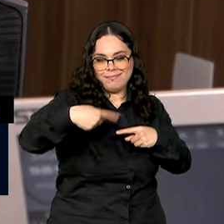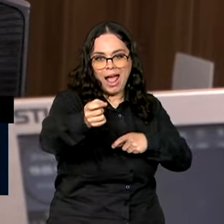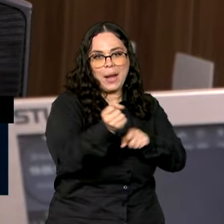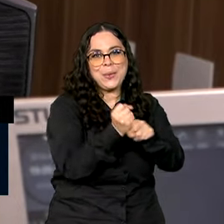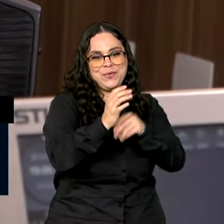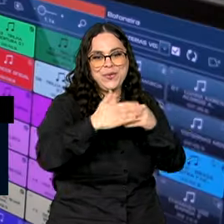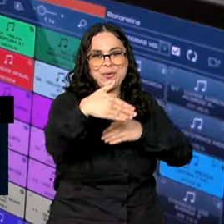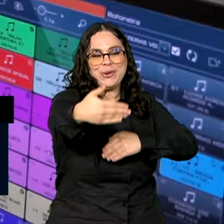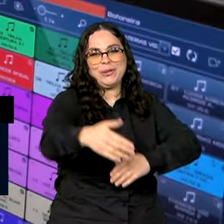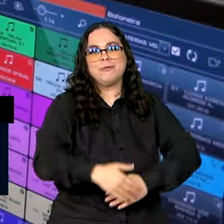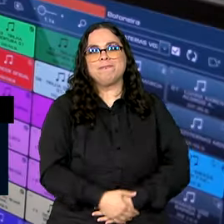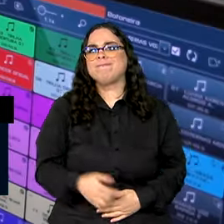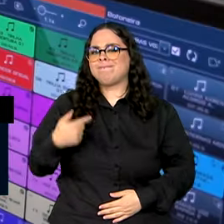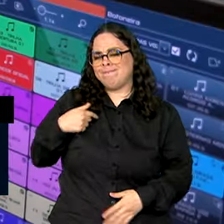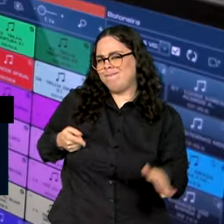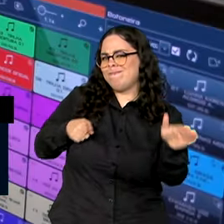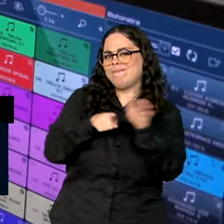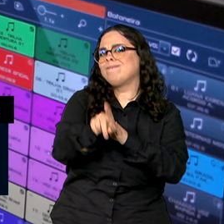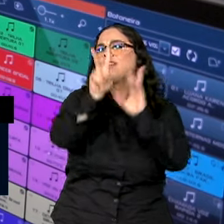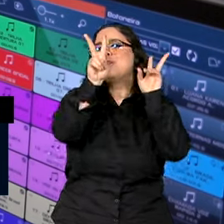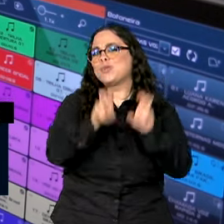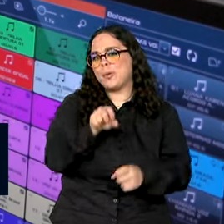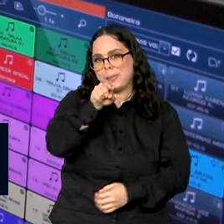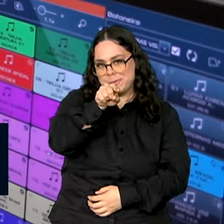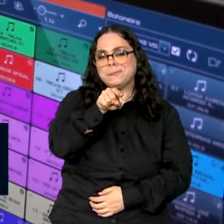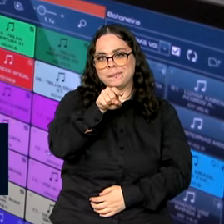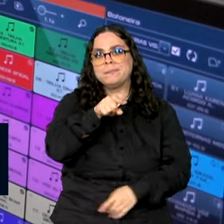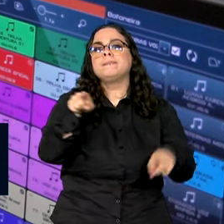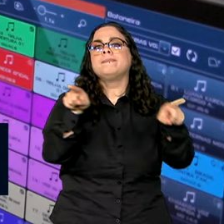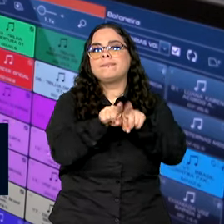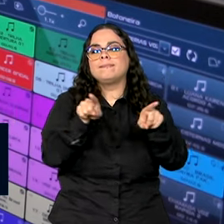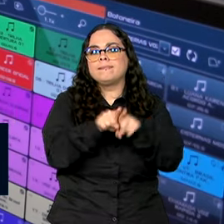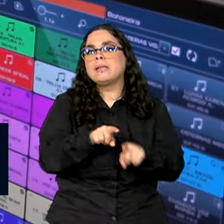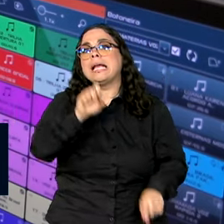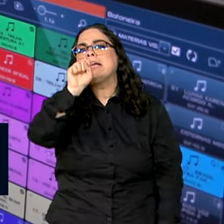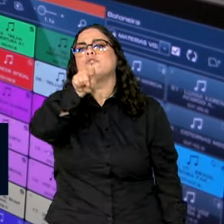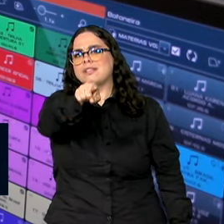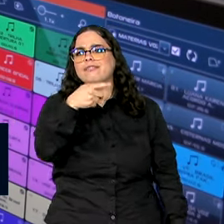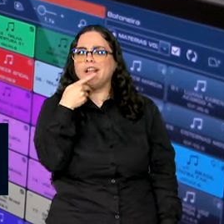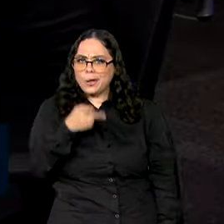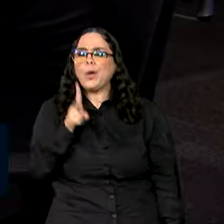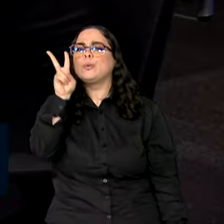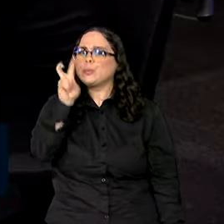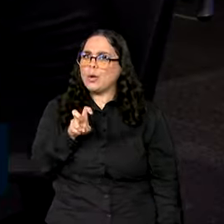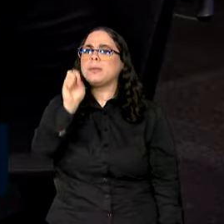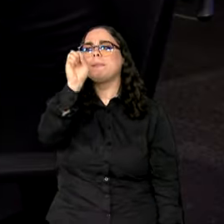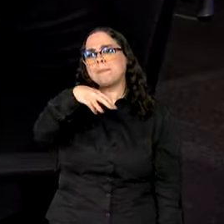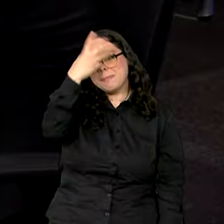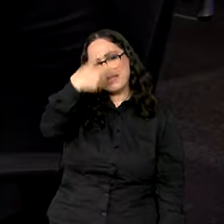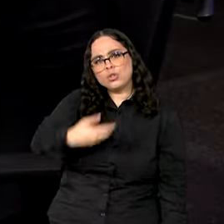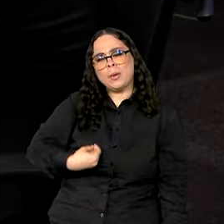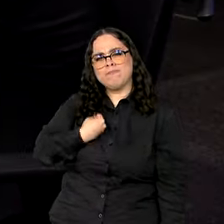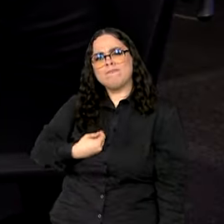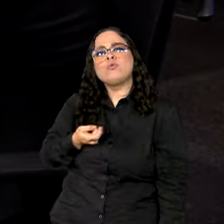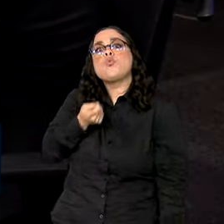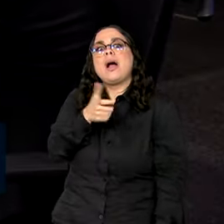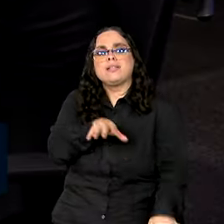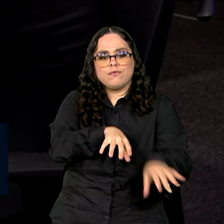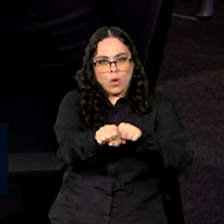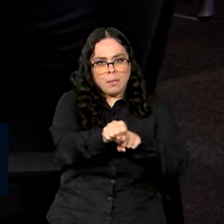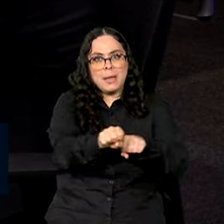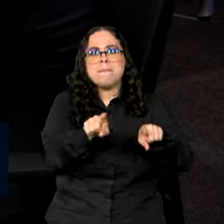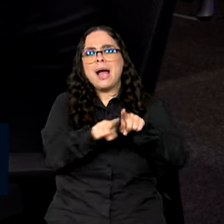anos Pois é eu ia perguntar sobre isso né o senhor mencionou quem tá concluindo o ensino médio mas a gente tem também a figura do chamado